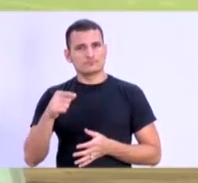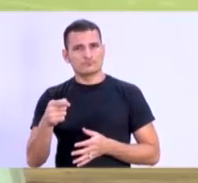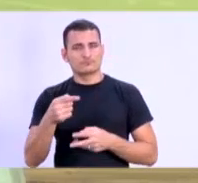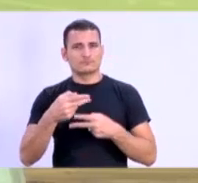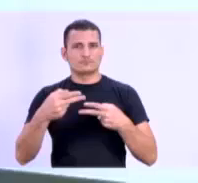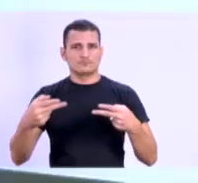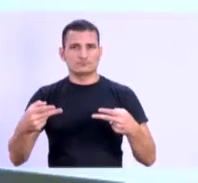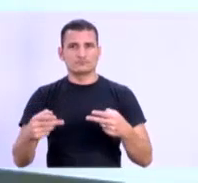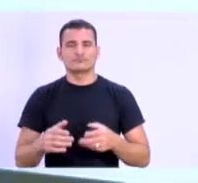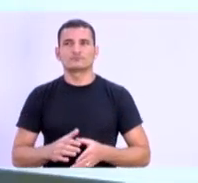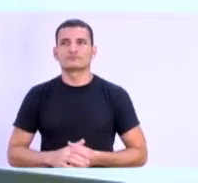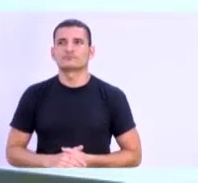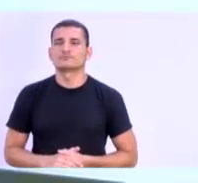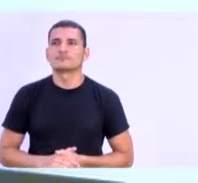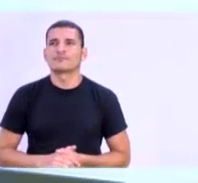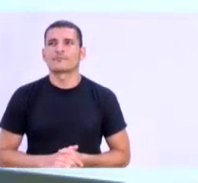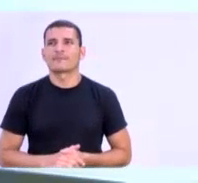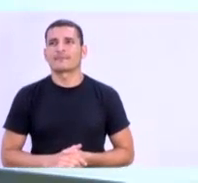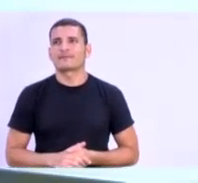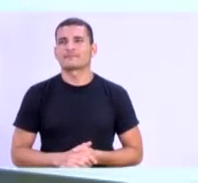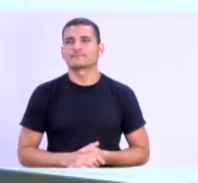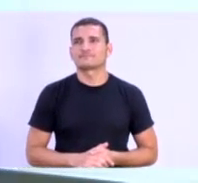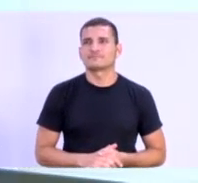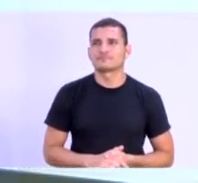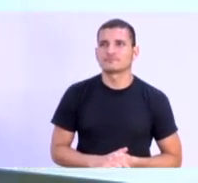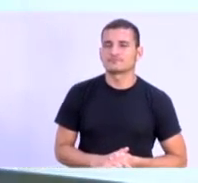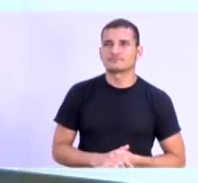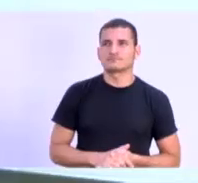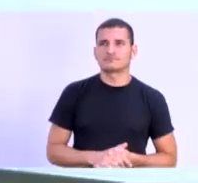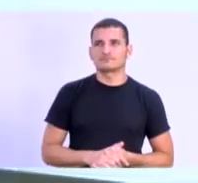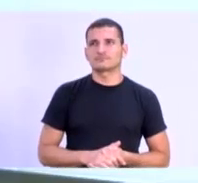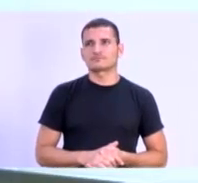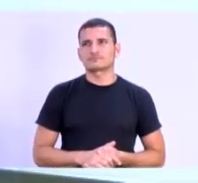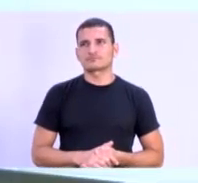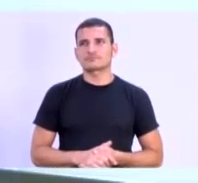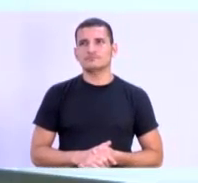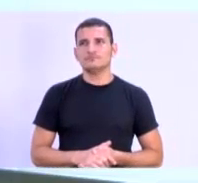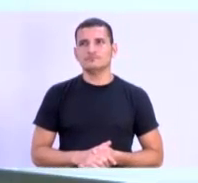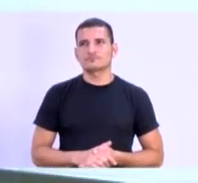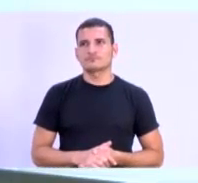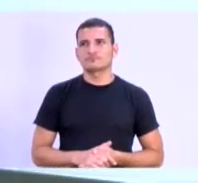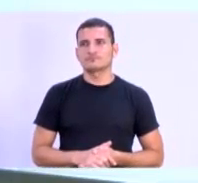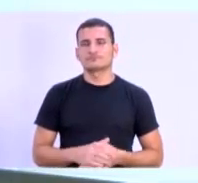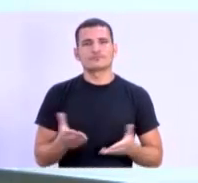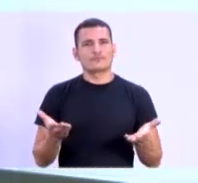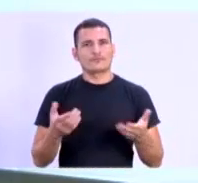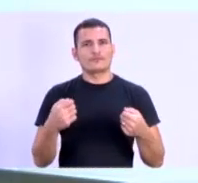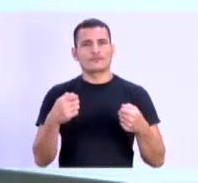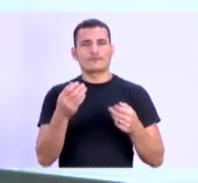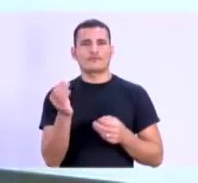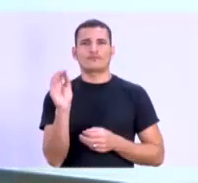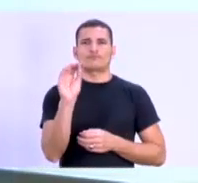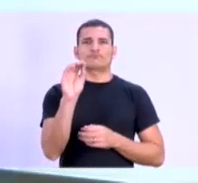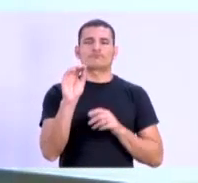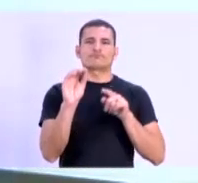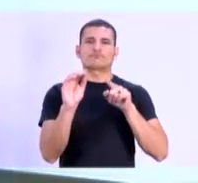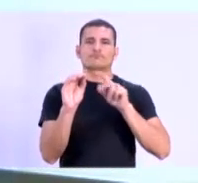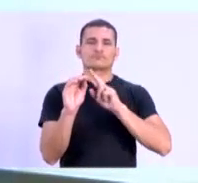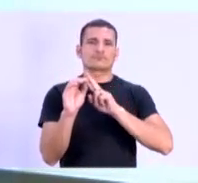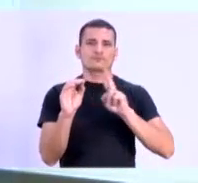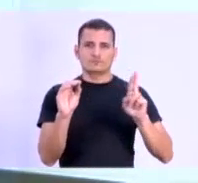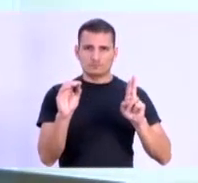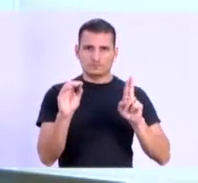Perfeito. Bem, agora, quando a gente for classificar alguma coisa, a gente precisa dar um nome a essa classificação. E